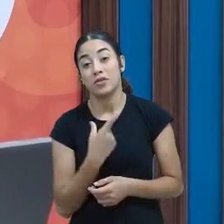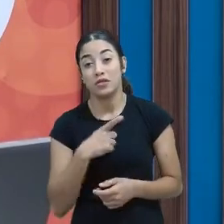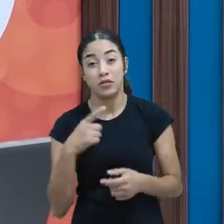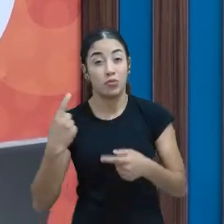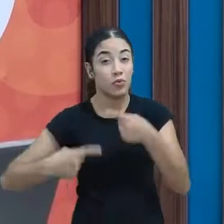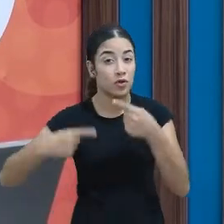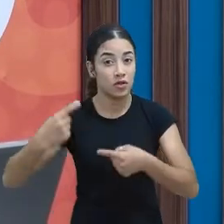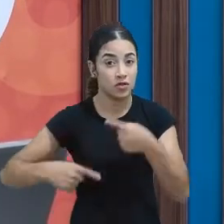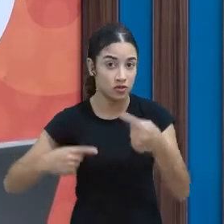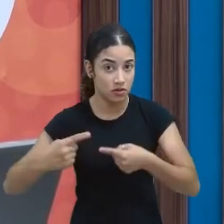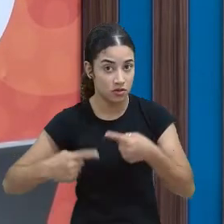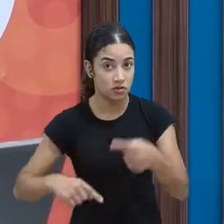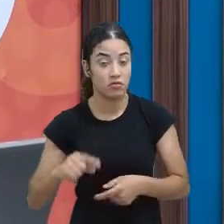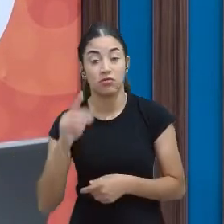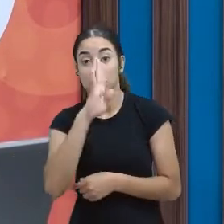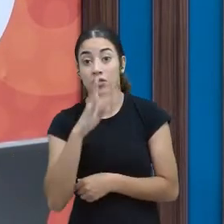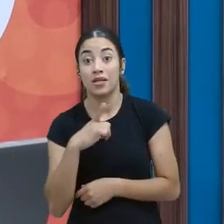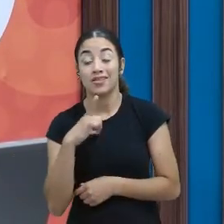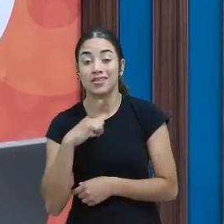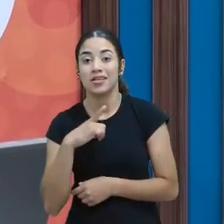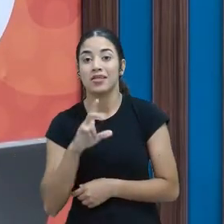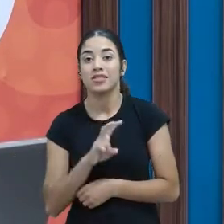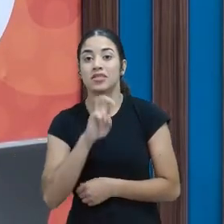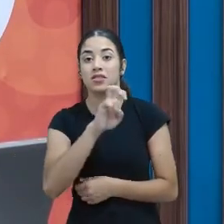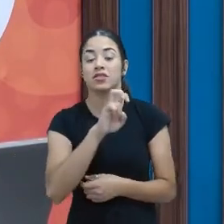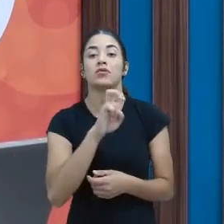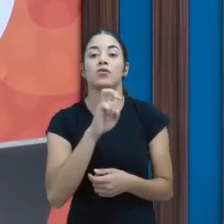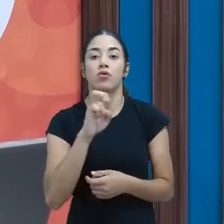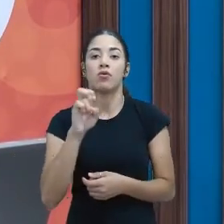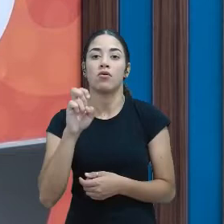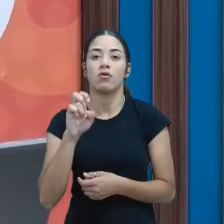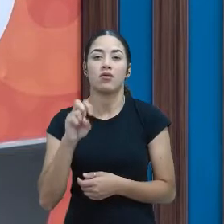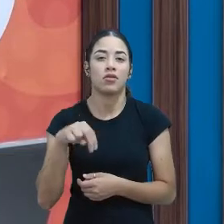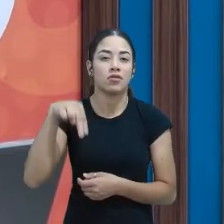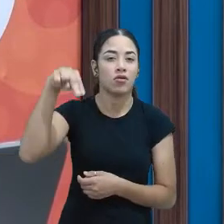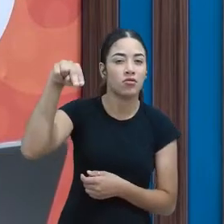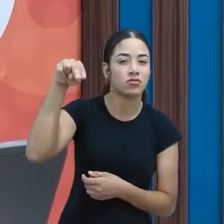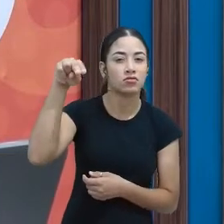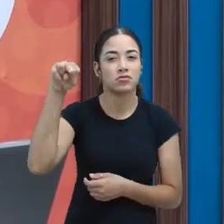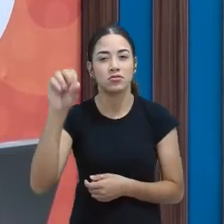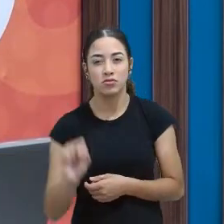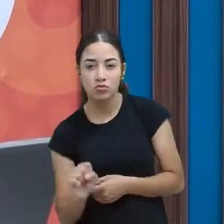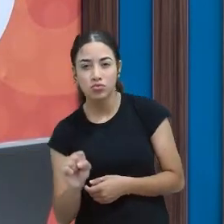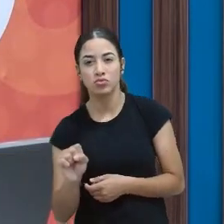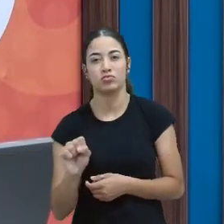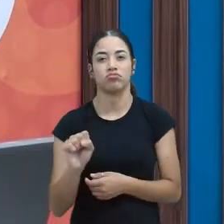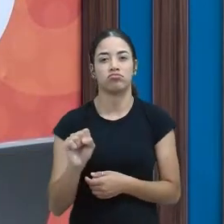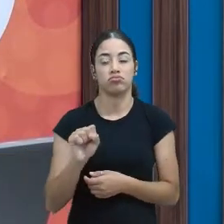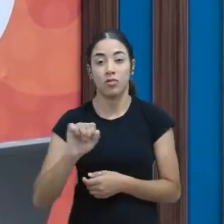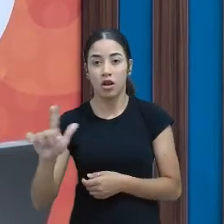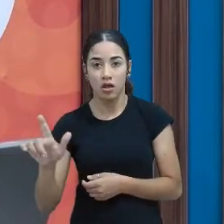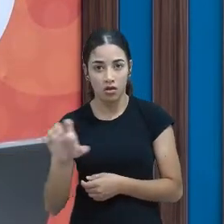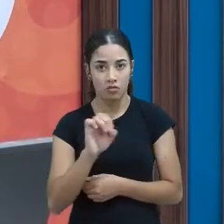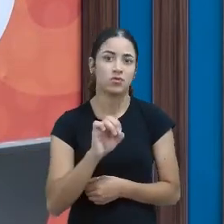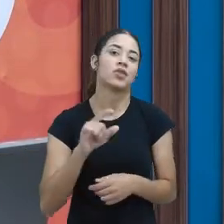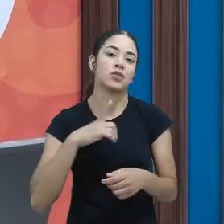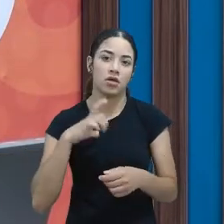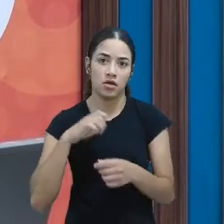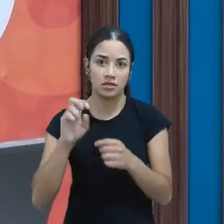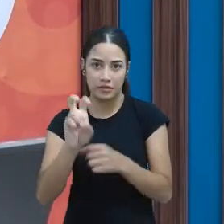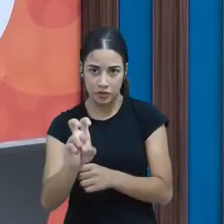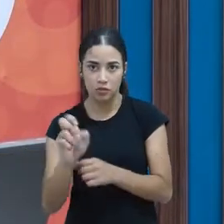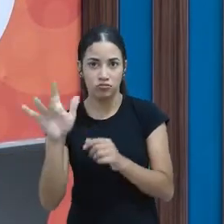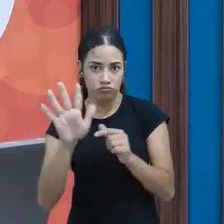Brasil hoje são 5 regiões, né? Norte, Nordeste, Sul, Sudeste, né? São 5